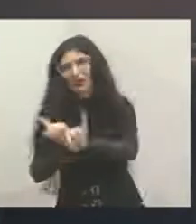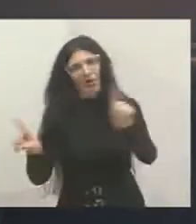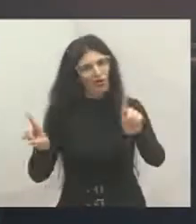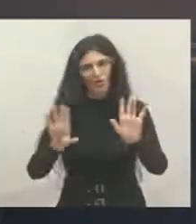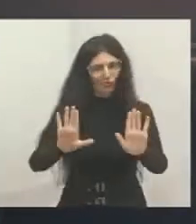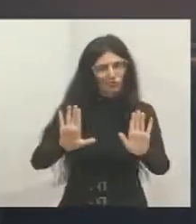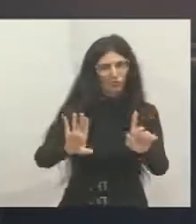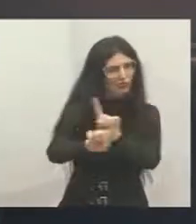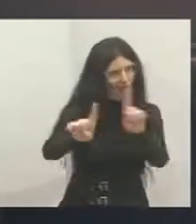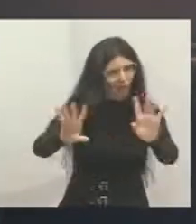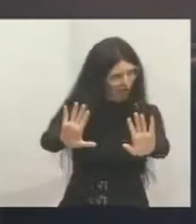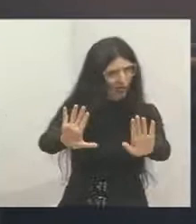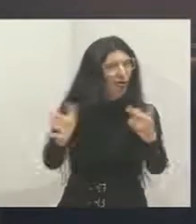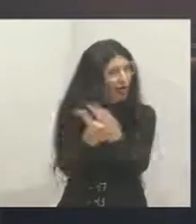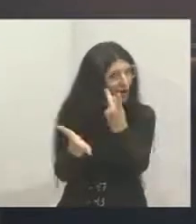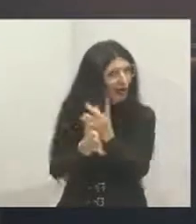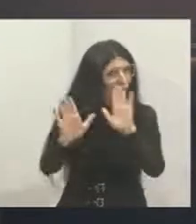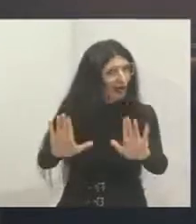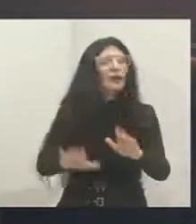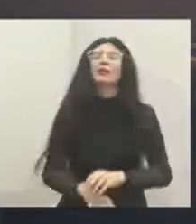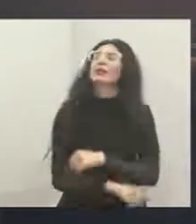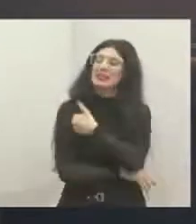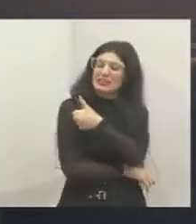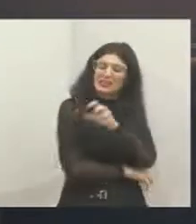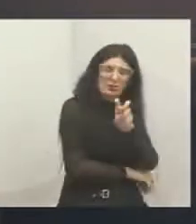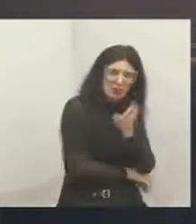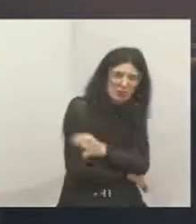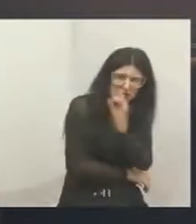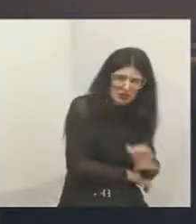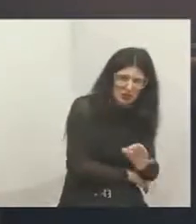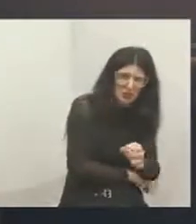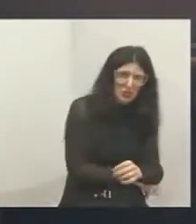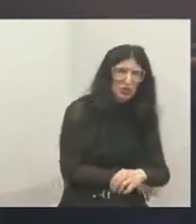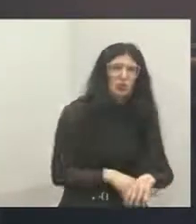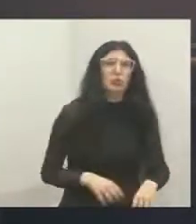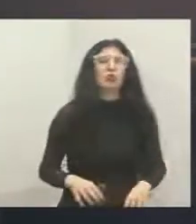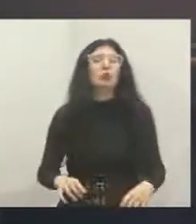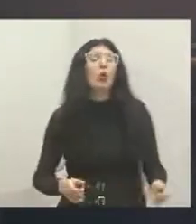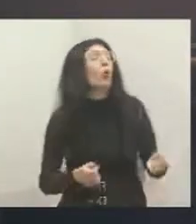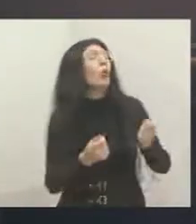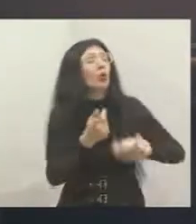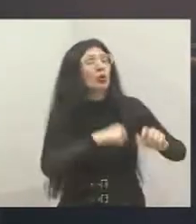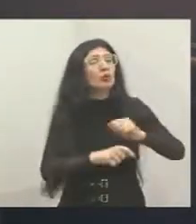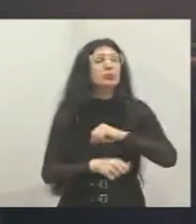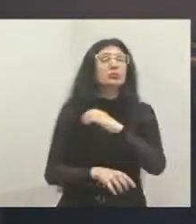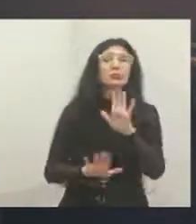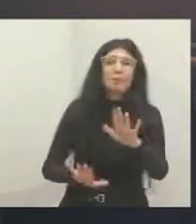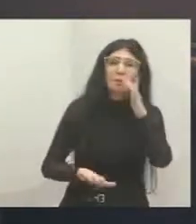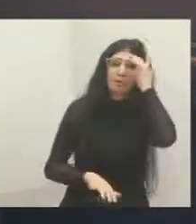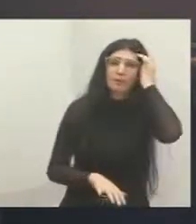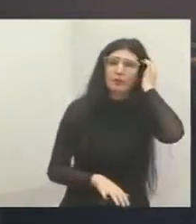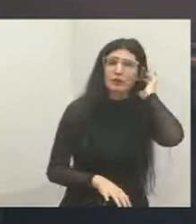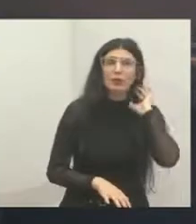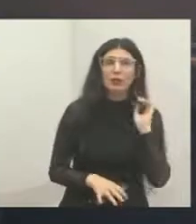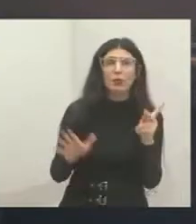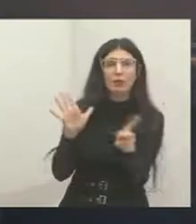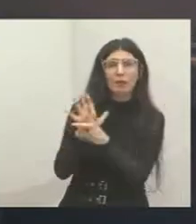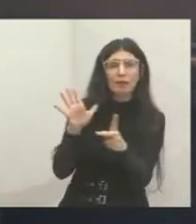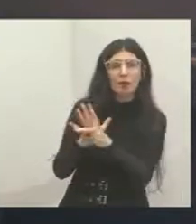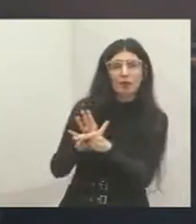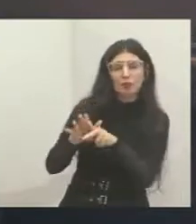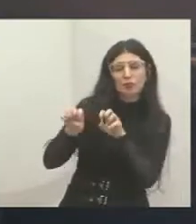15% do orçamento e não é 25%, no caso da educação, do